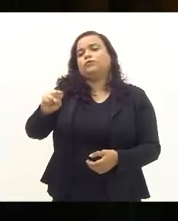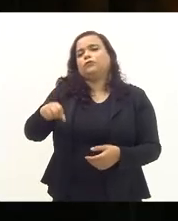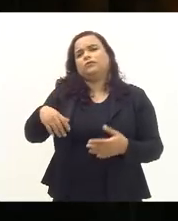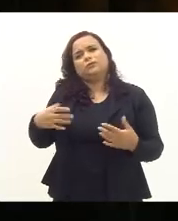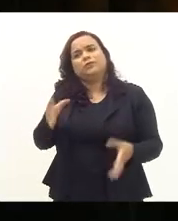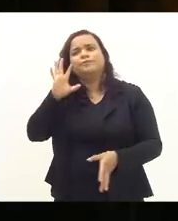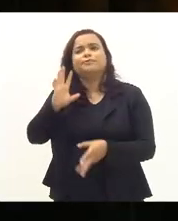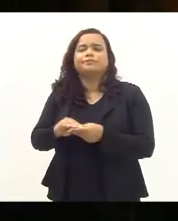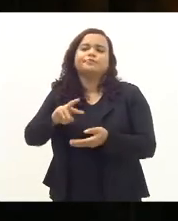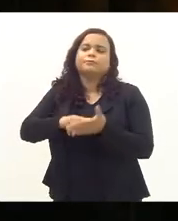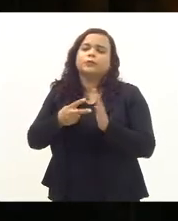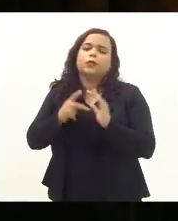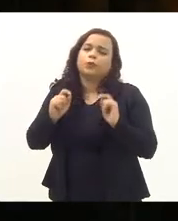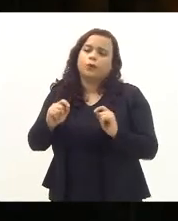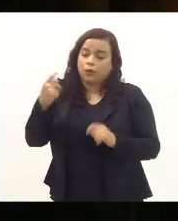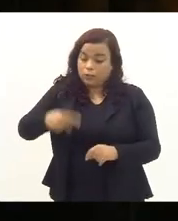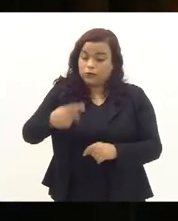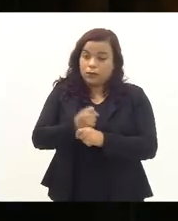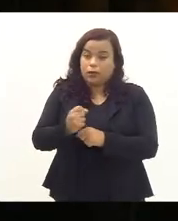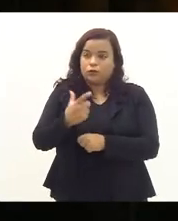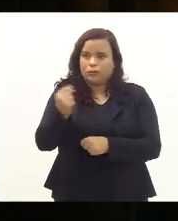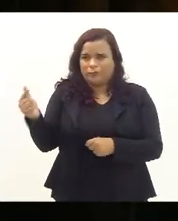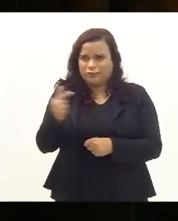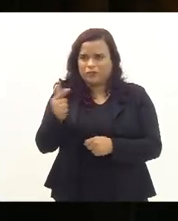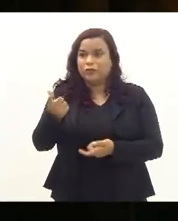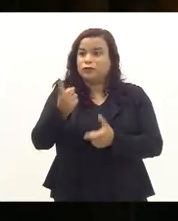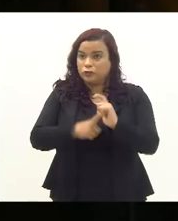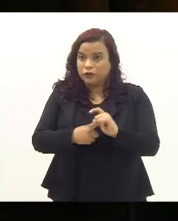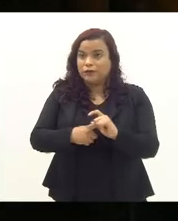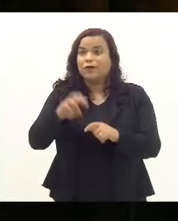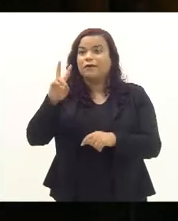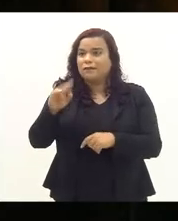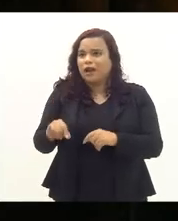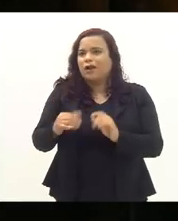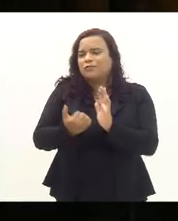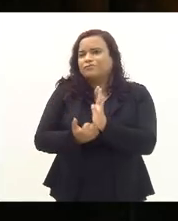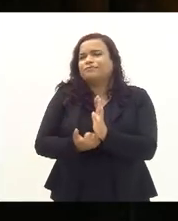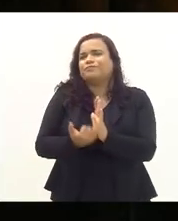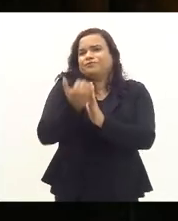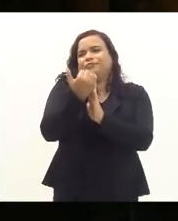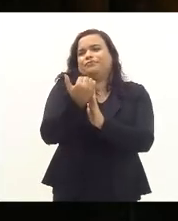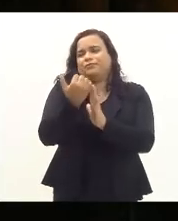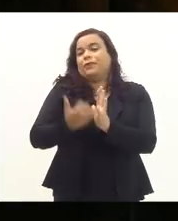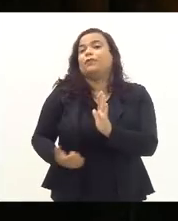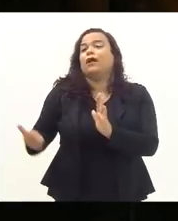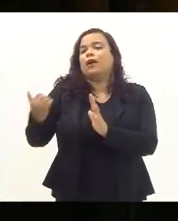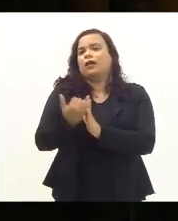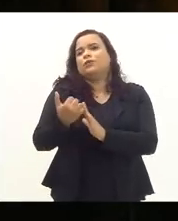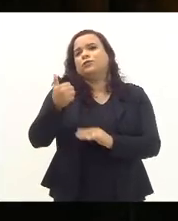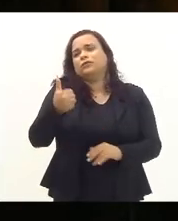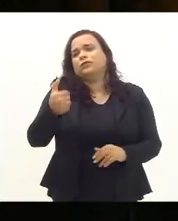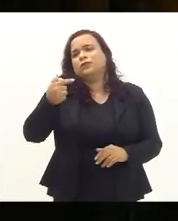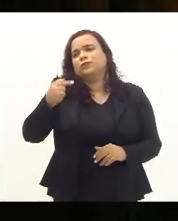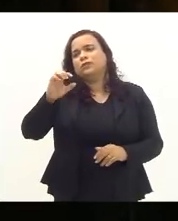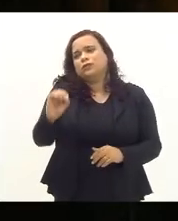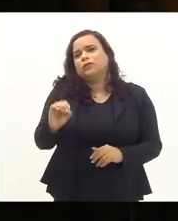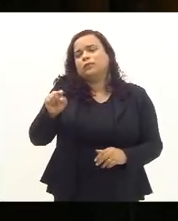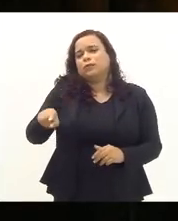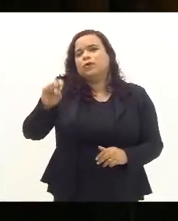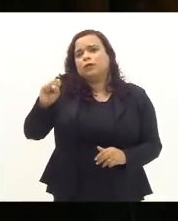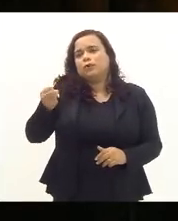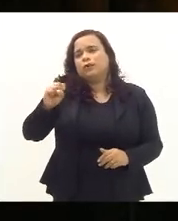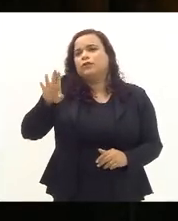em 2022 a dívida ficará muito acima dos 170. Oito